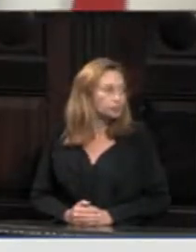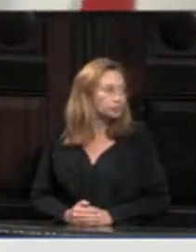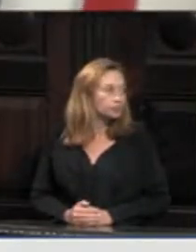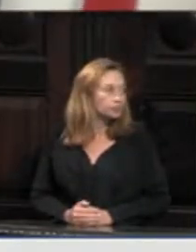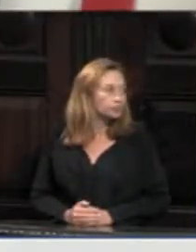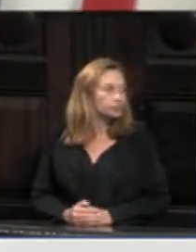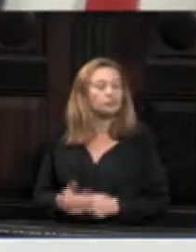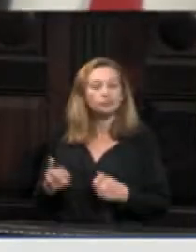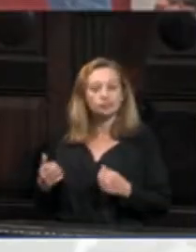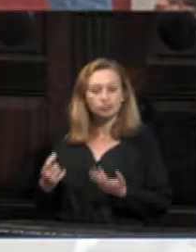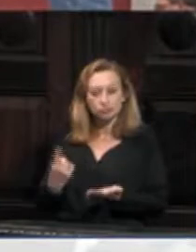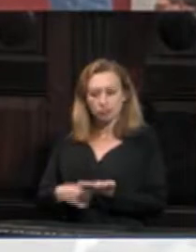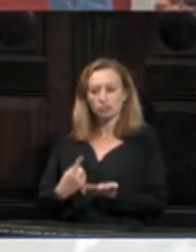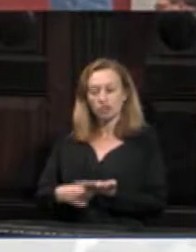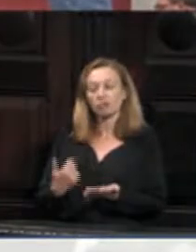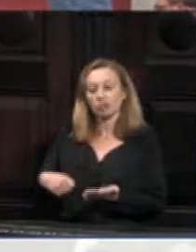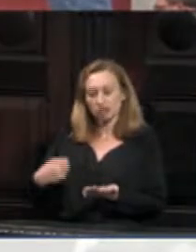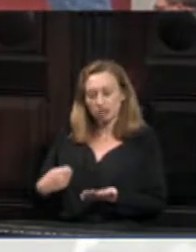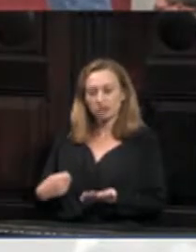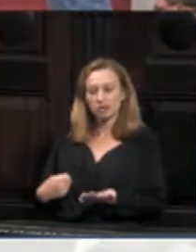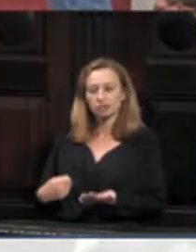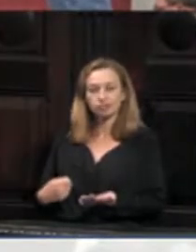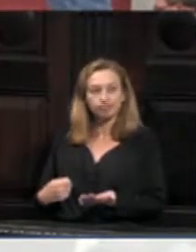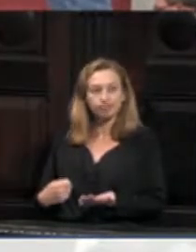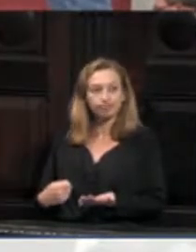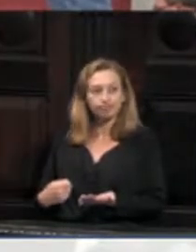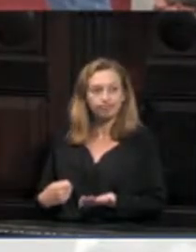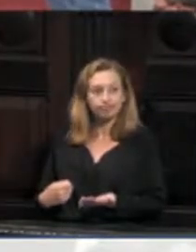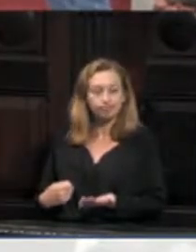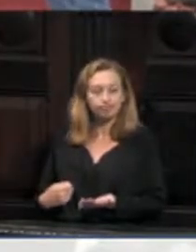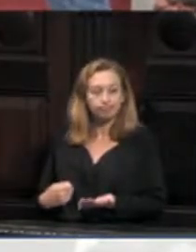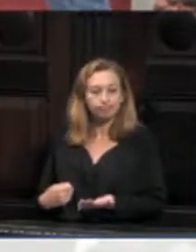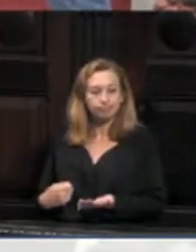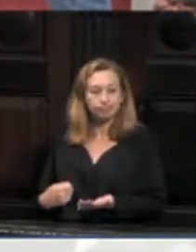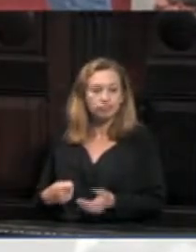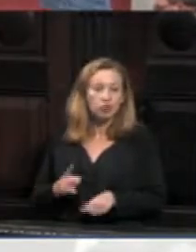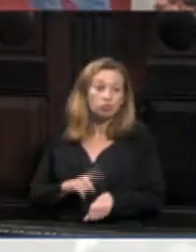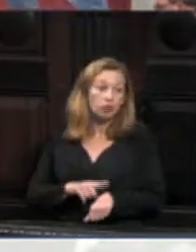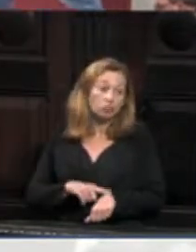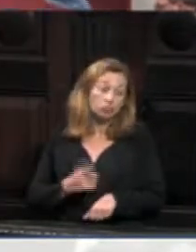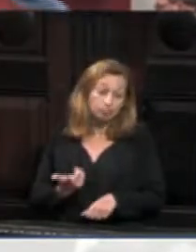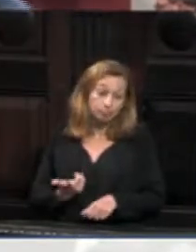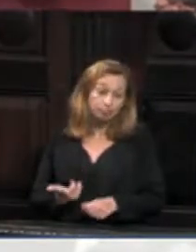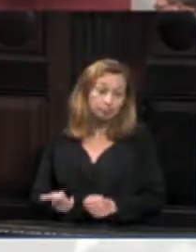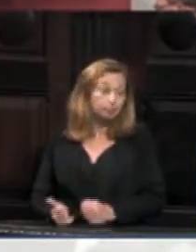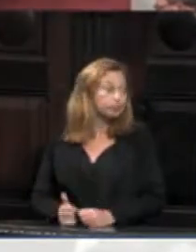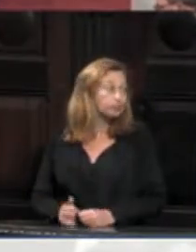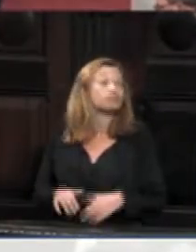A gente pode não ter quórum na CCJ, vai cair. Vai cair. Então